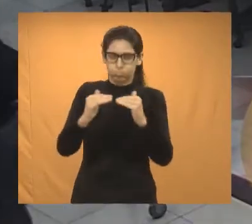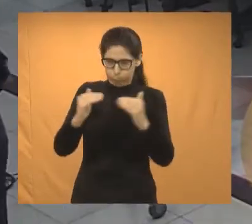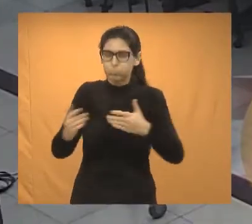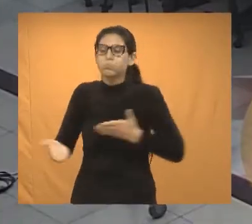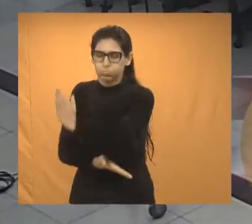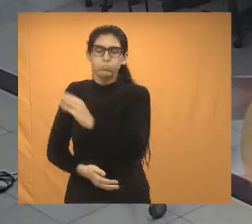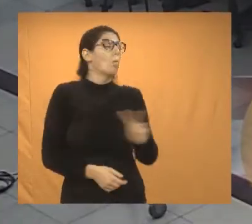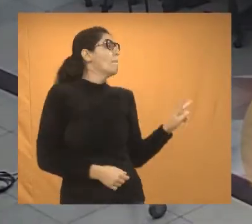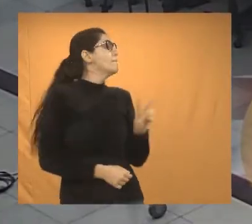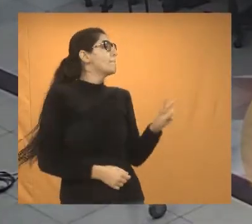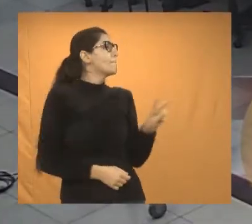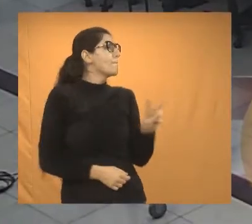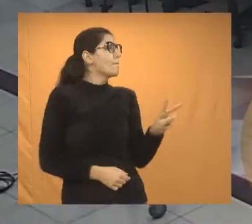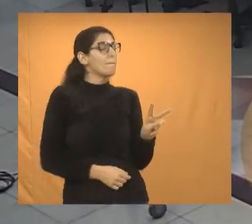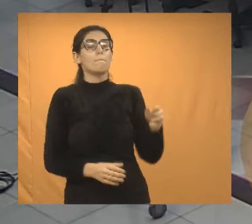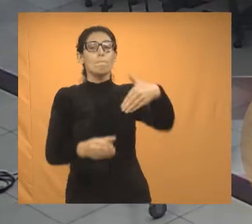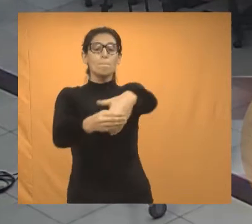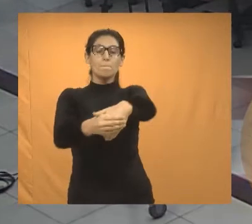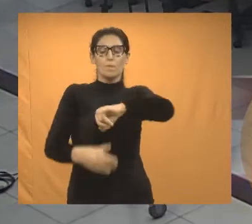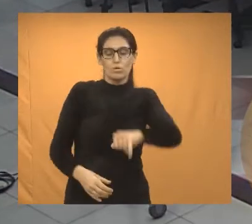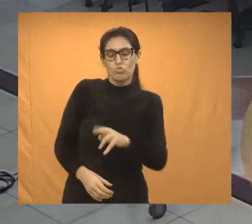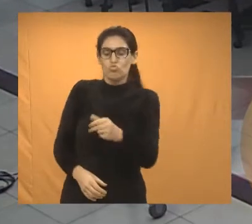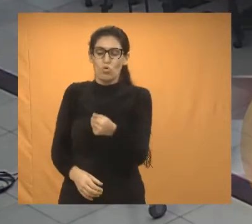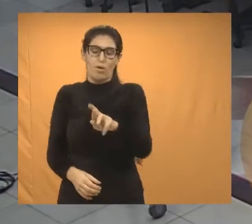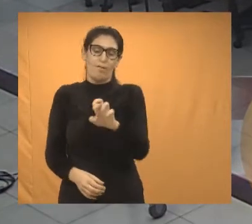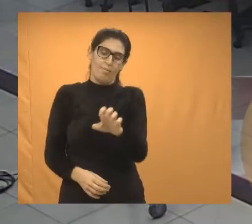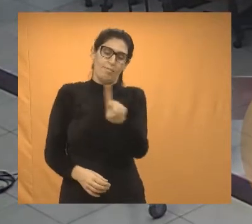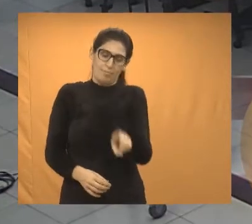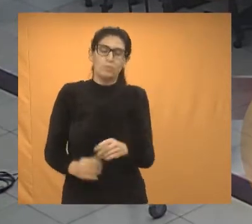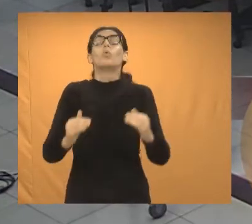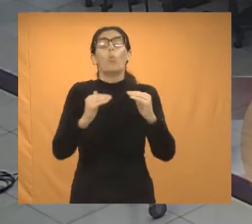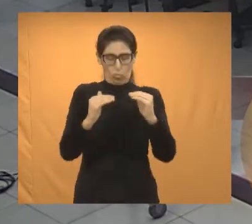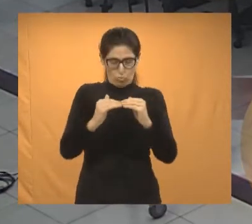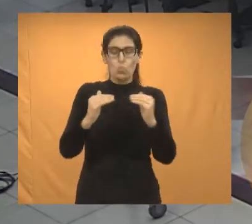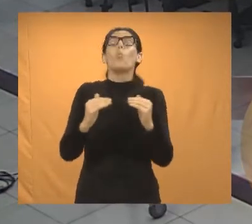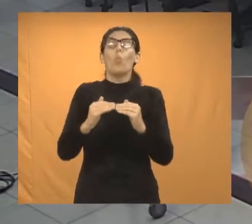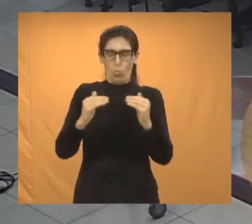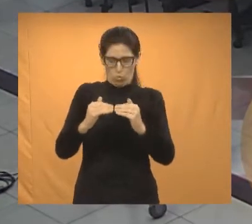Como vota o vereador Juarez Araújo? Eu voto favorável.